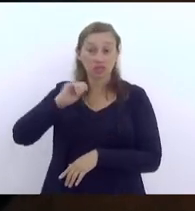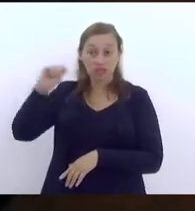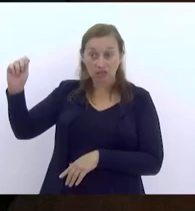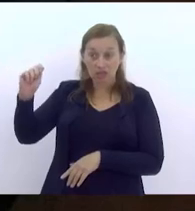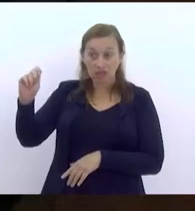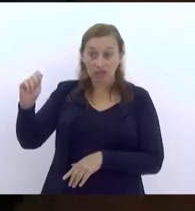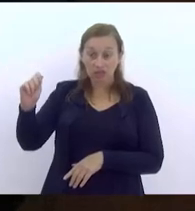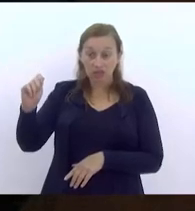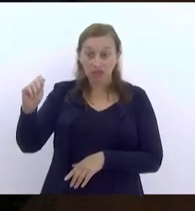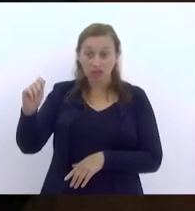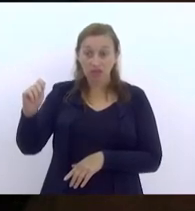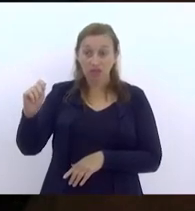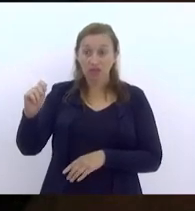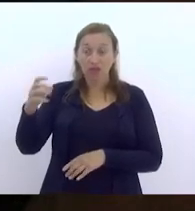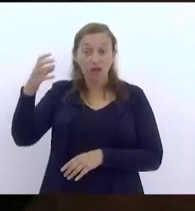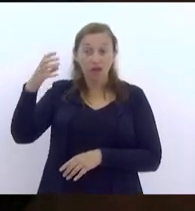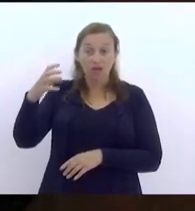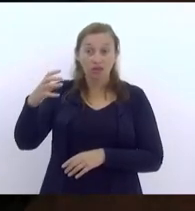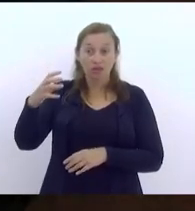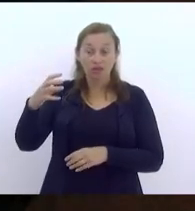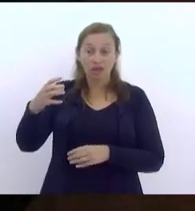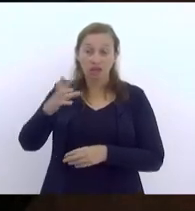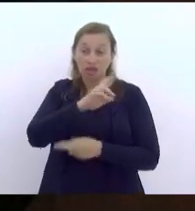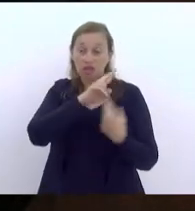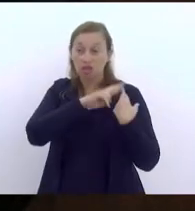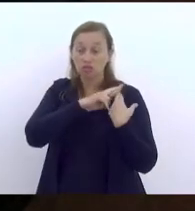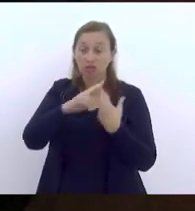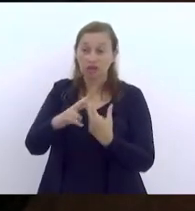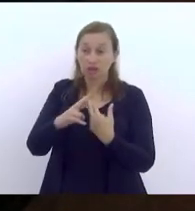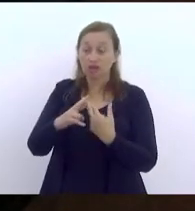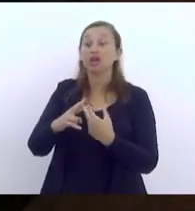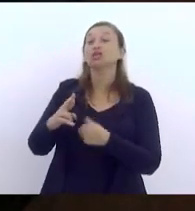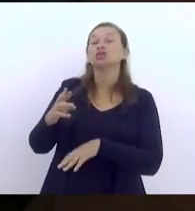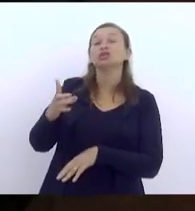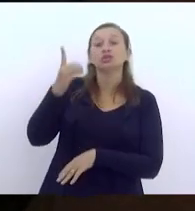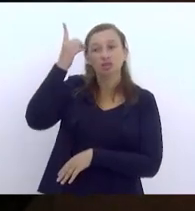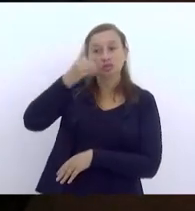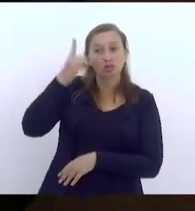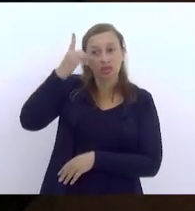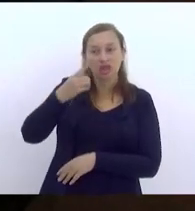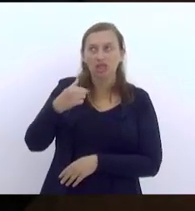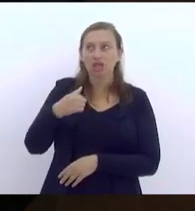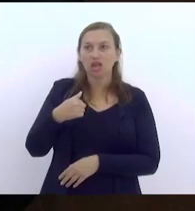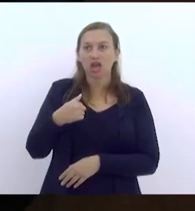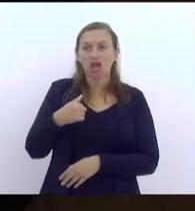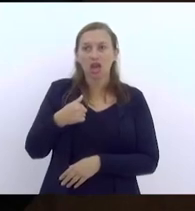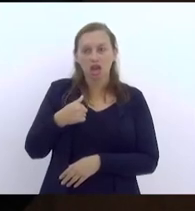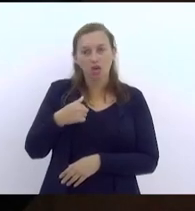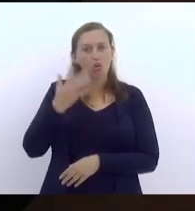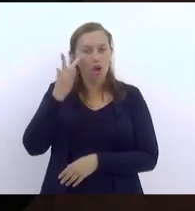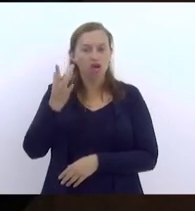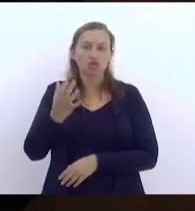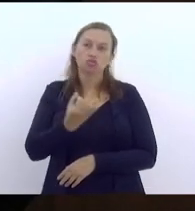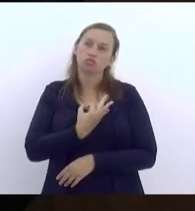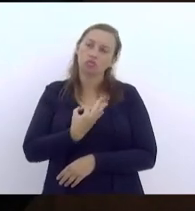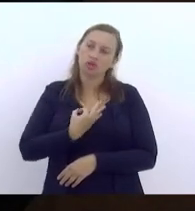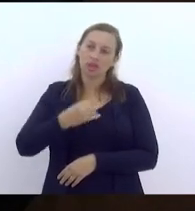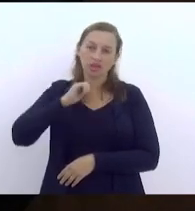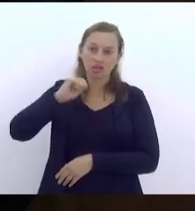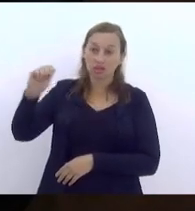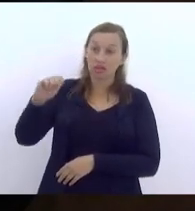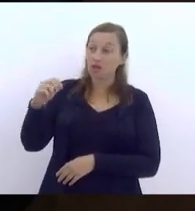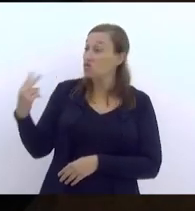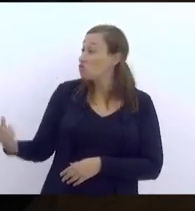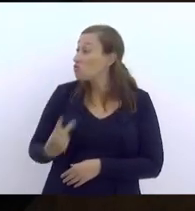a critério do deputado. De antemão, quero dizer que eu sou contra essa matéria. Eu acho que a medalha Tiradentes é a maior honraria da